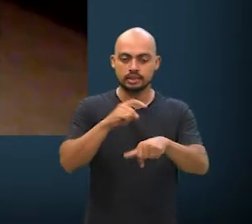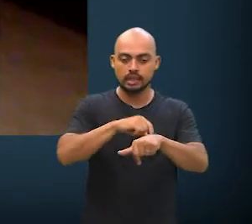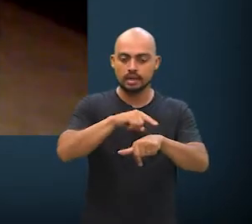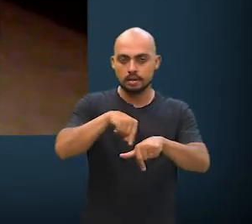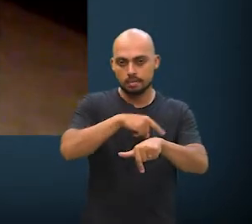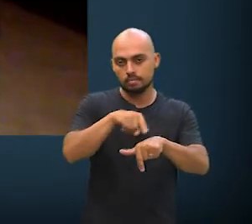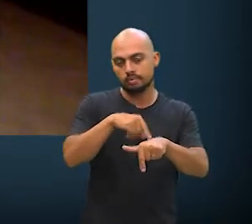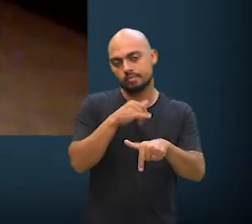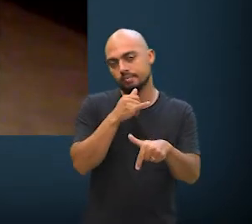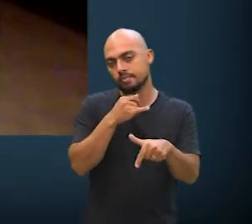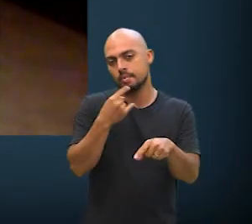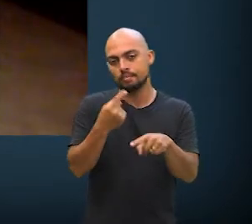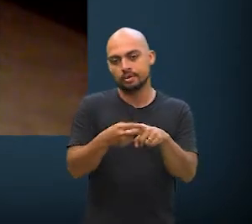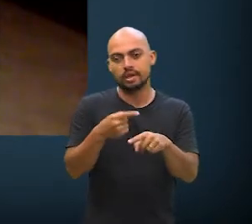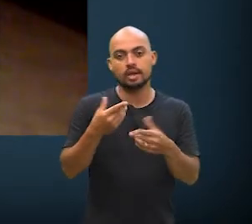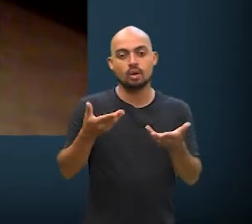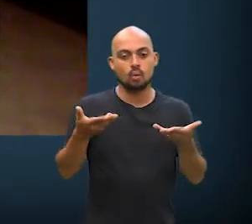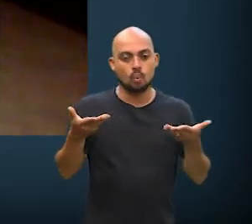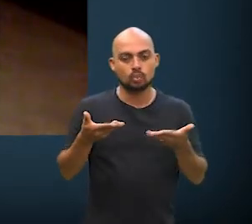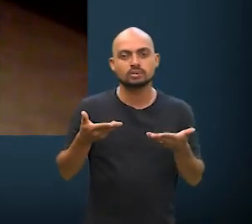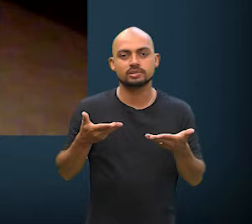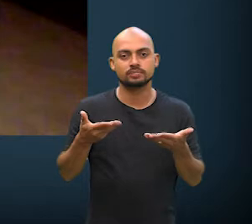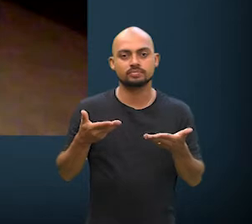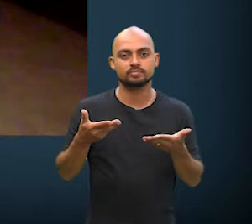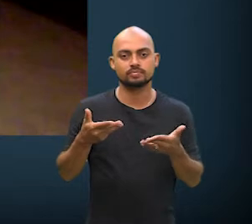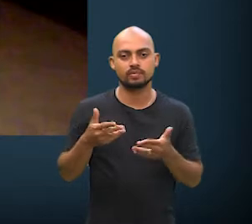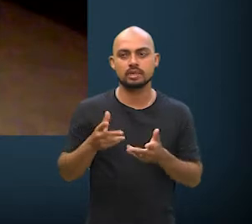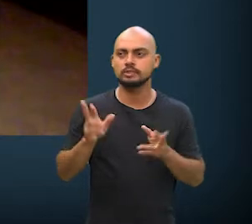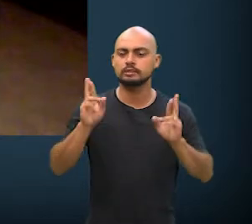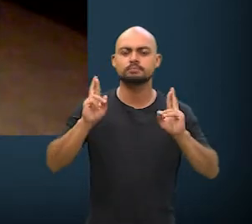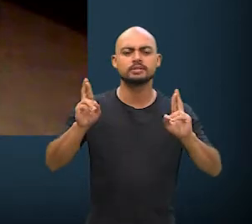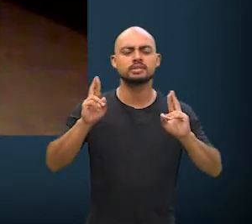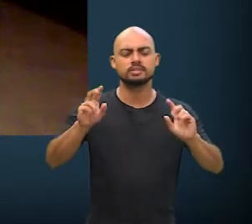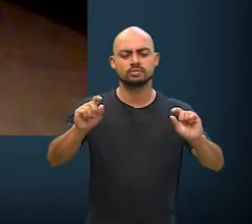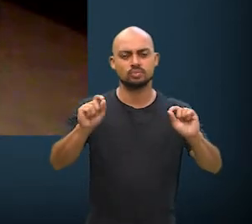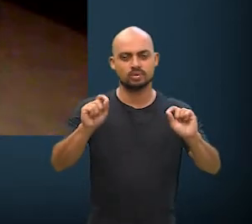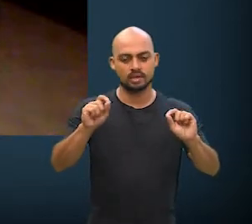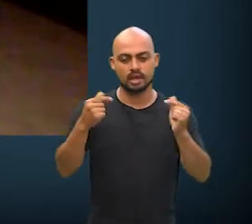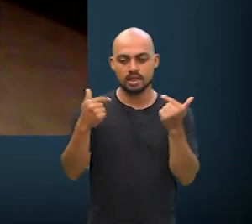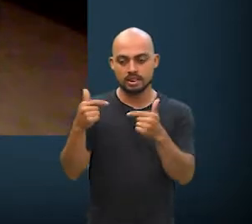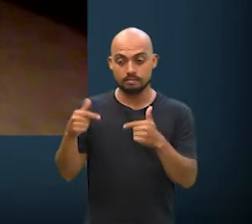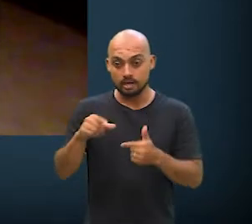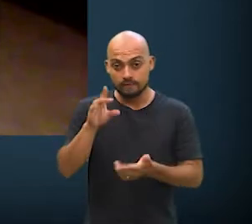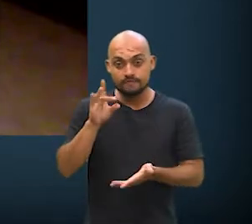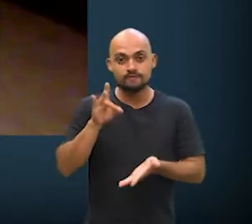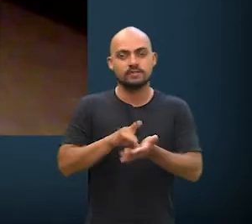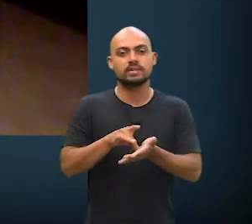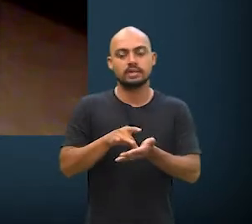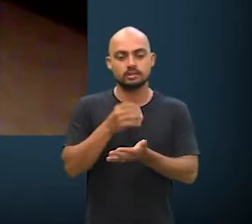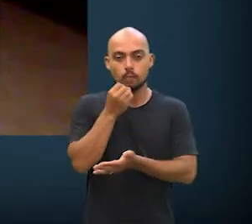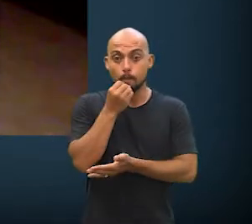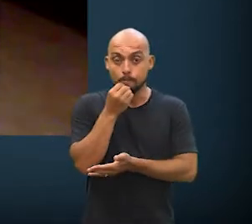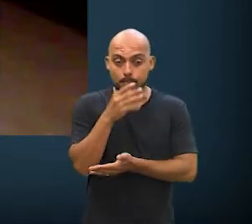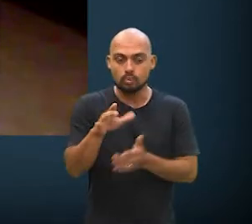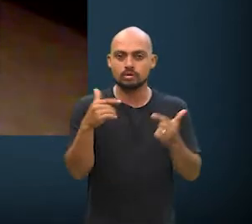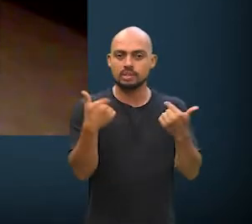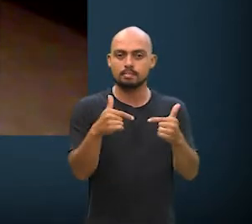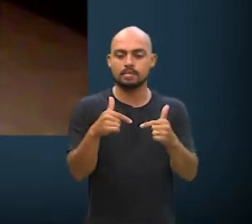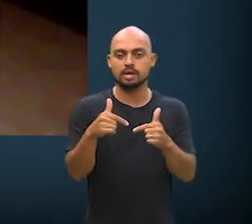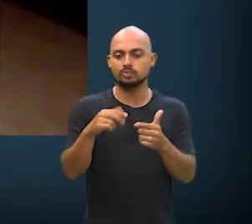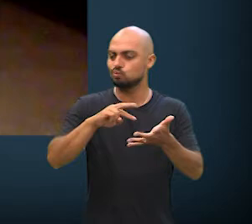hoje, a gente vem de uma expectativa de que trabalho efetivo, né? Bom